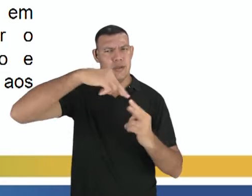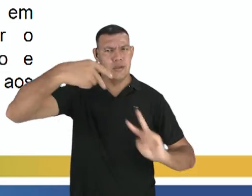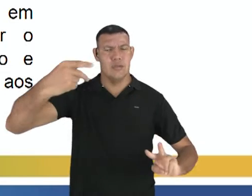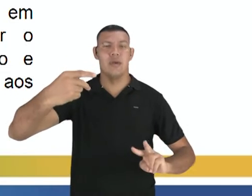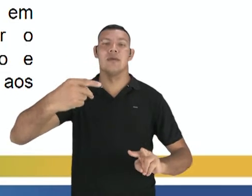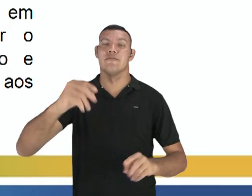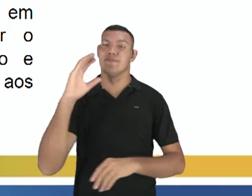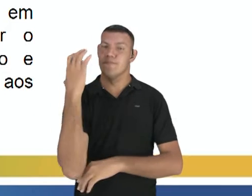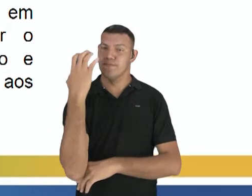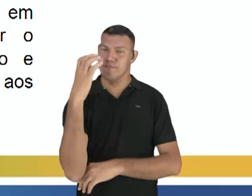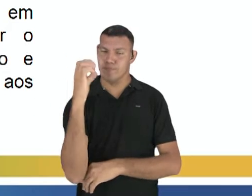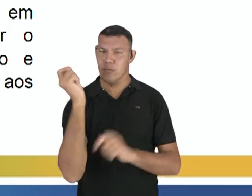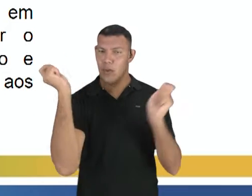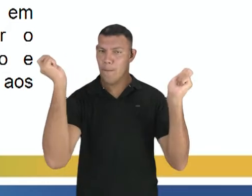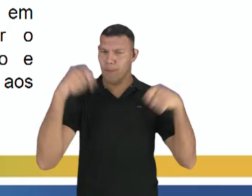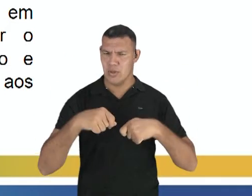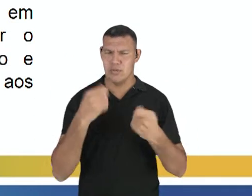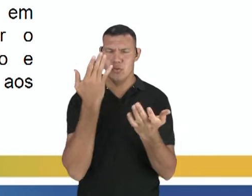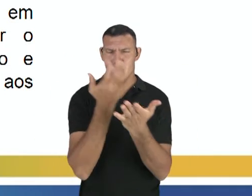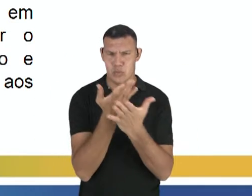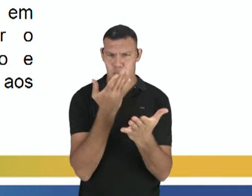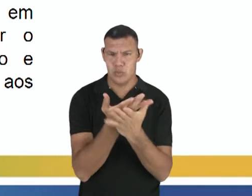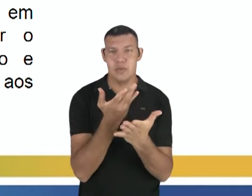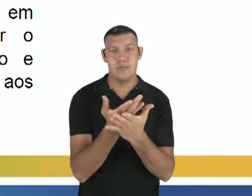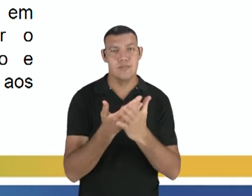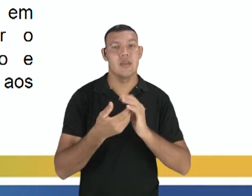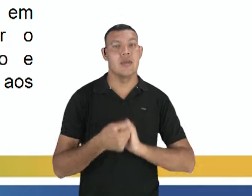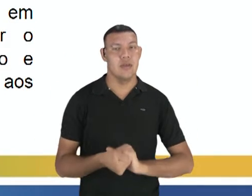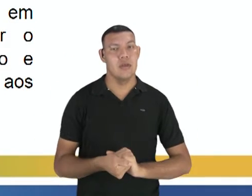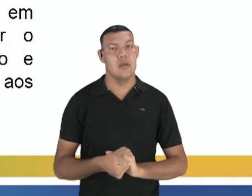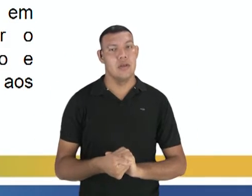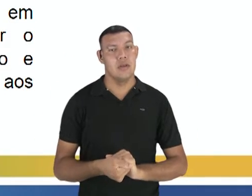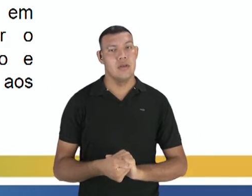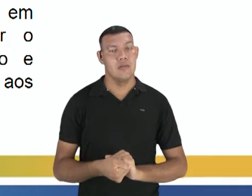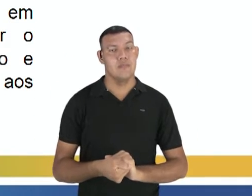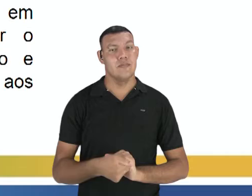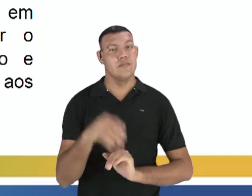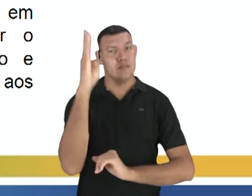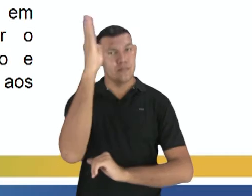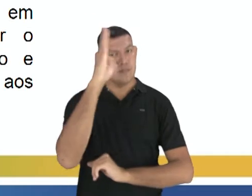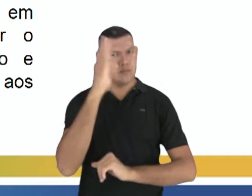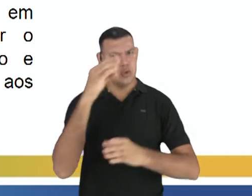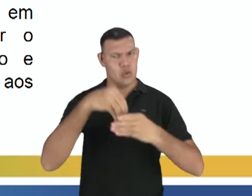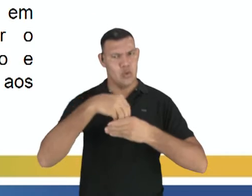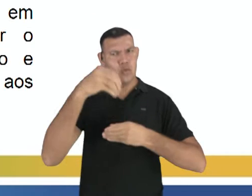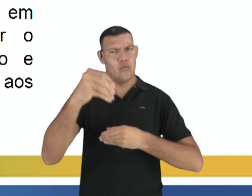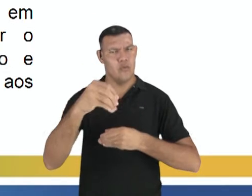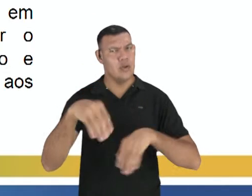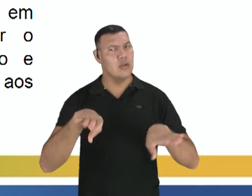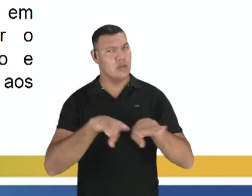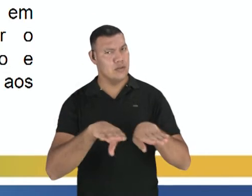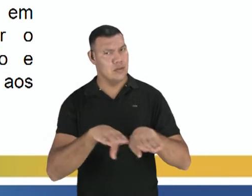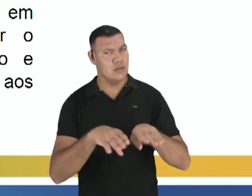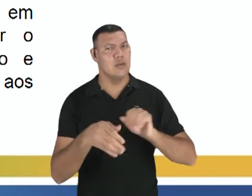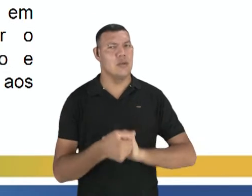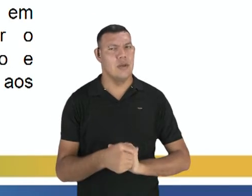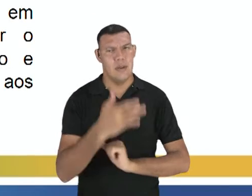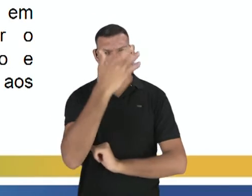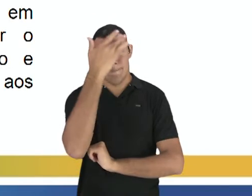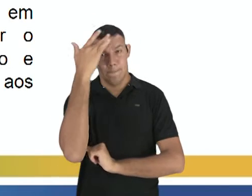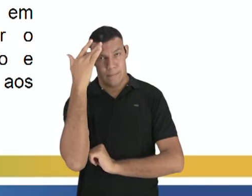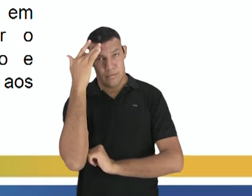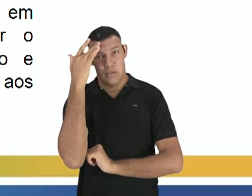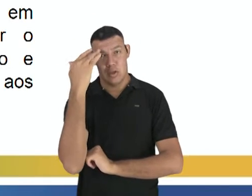um cientista, depois de estudar um pouco mais, que no Brasil, né, e fora do Brasil também, para que uma